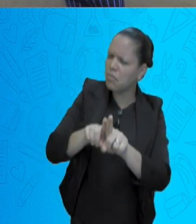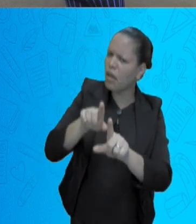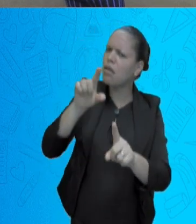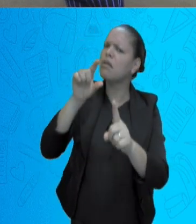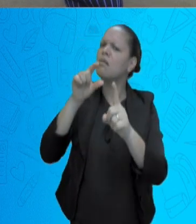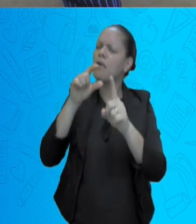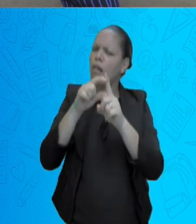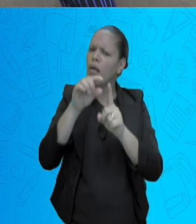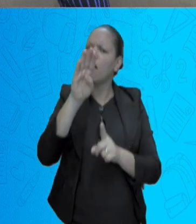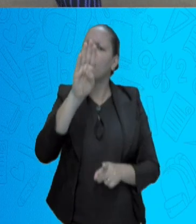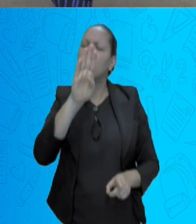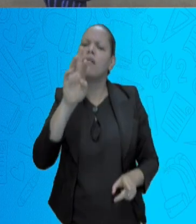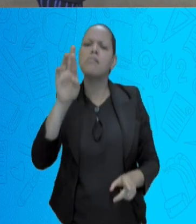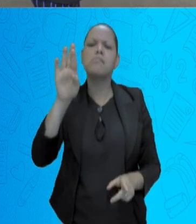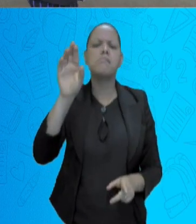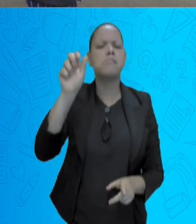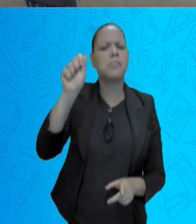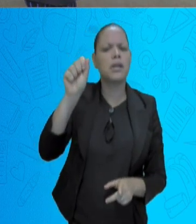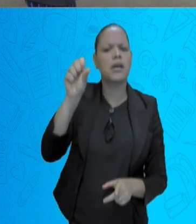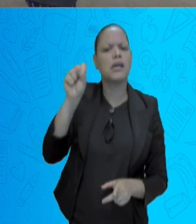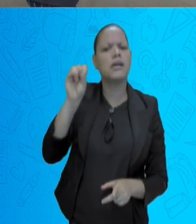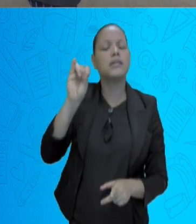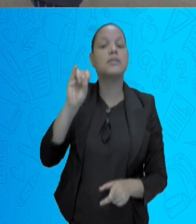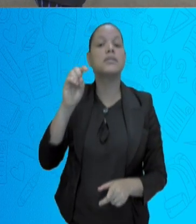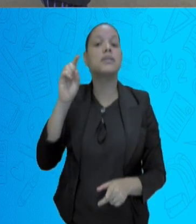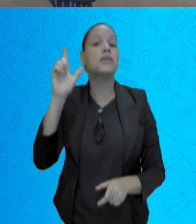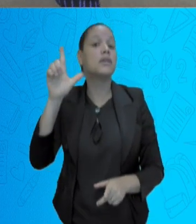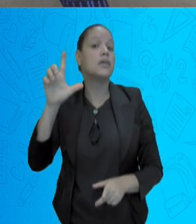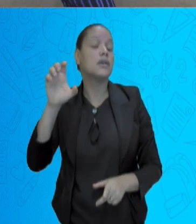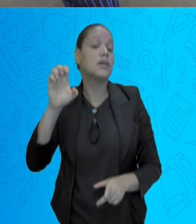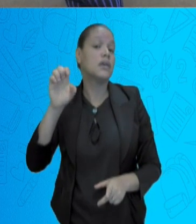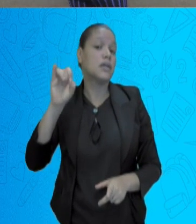O BR ficou na mesma sílaba.